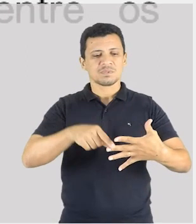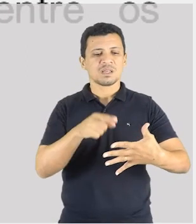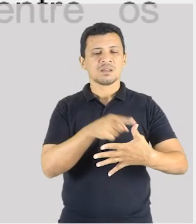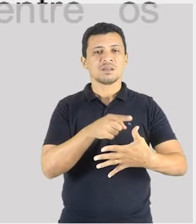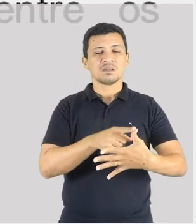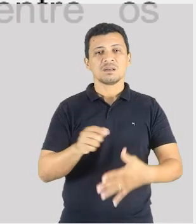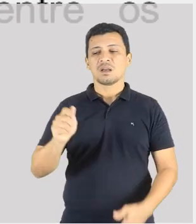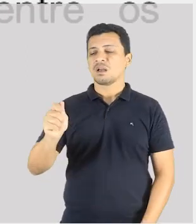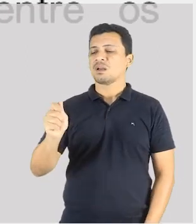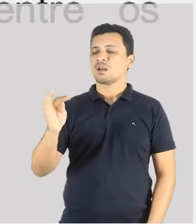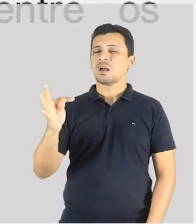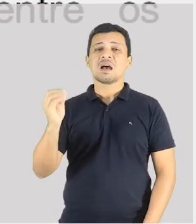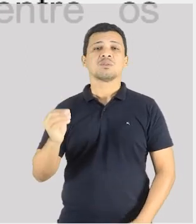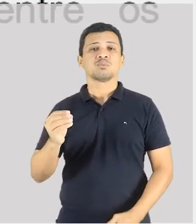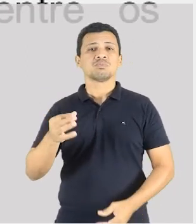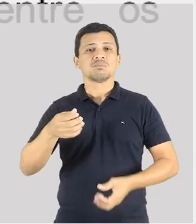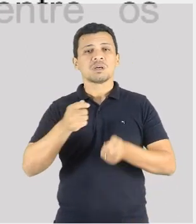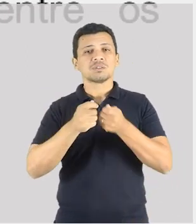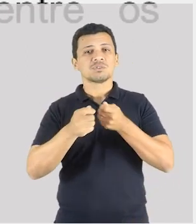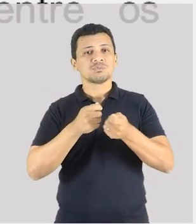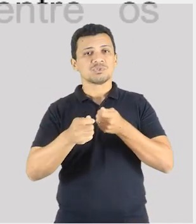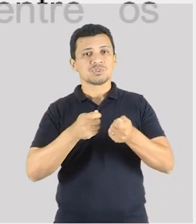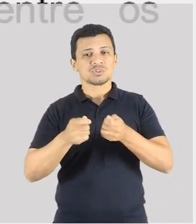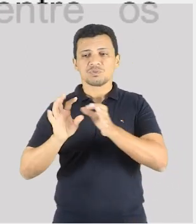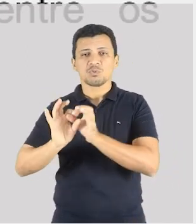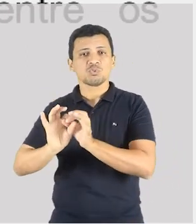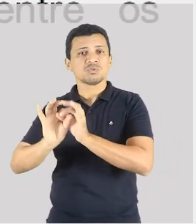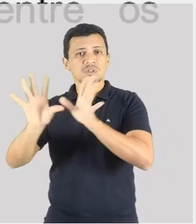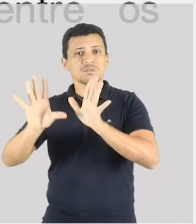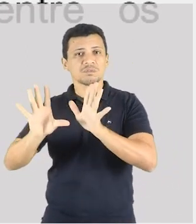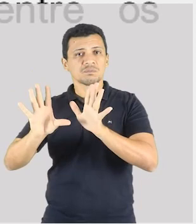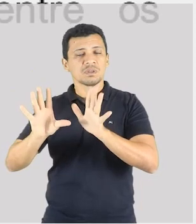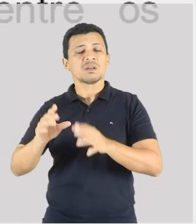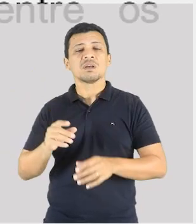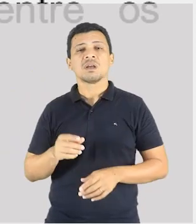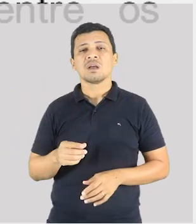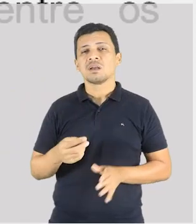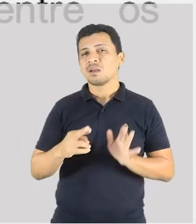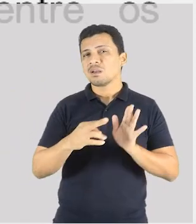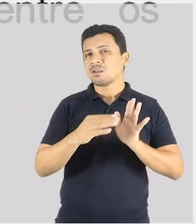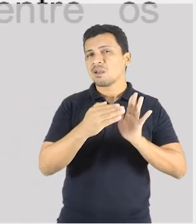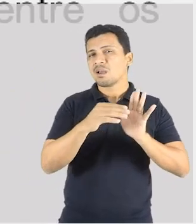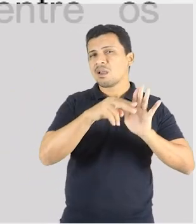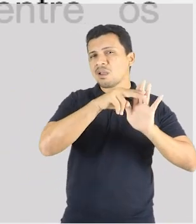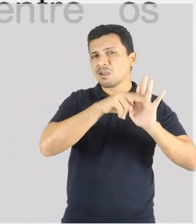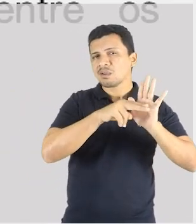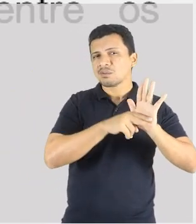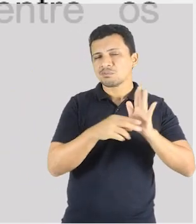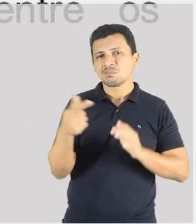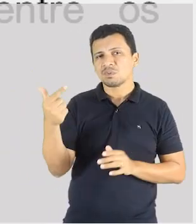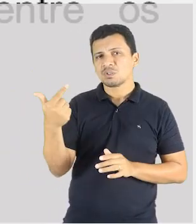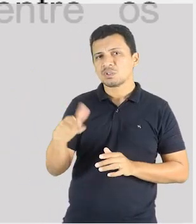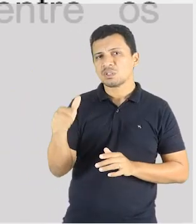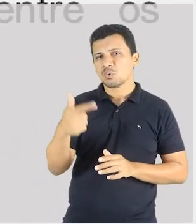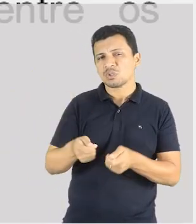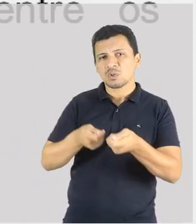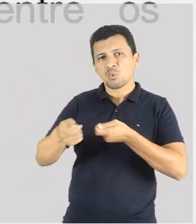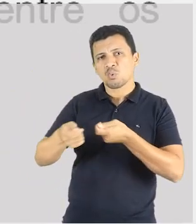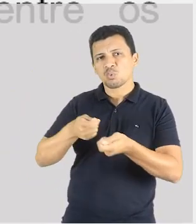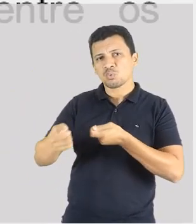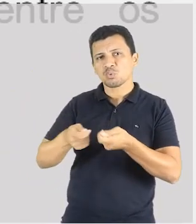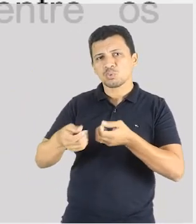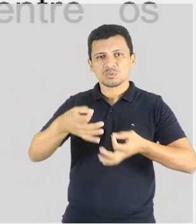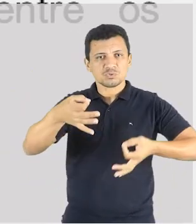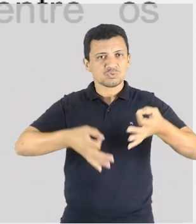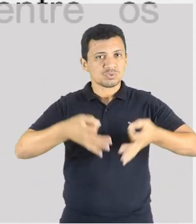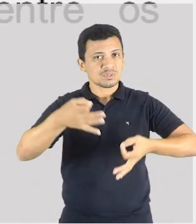Os atos administrativos discricionários, em regra, não estão sujeitos ao controle judicial.